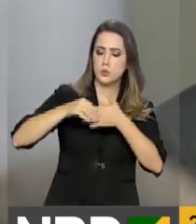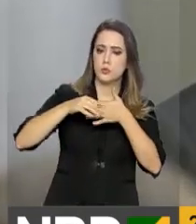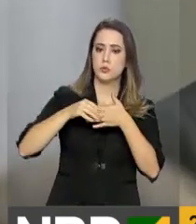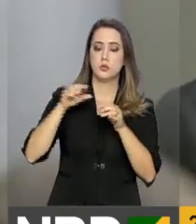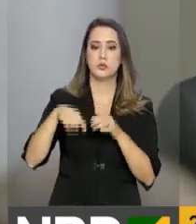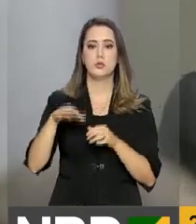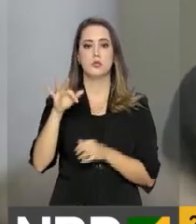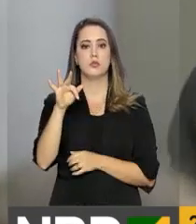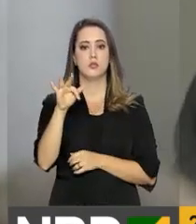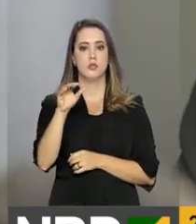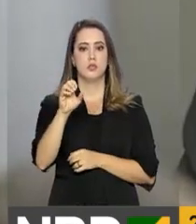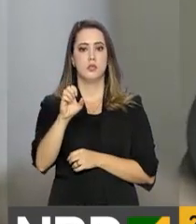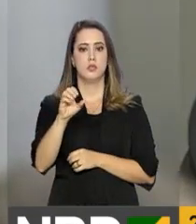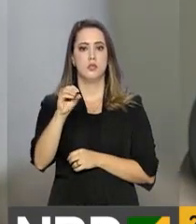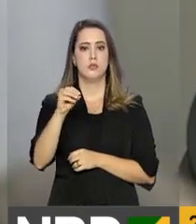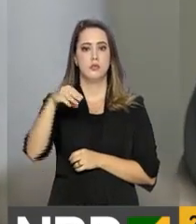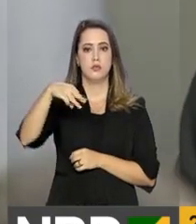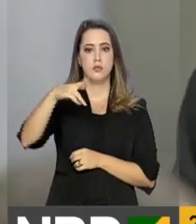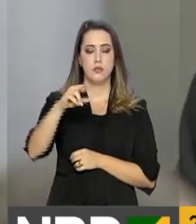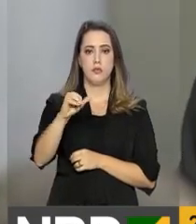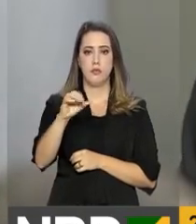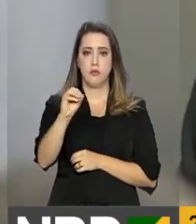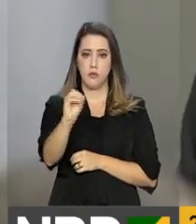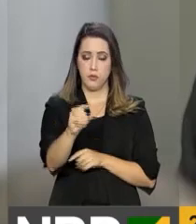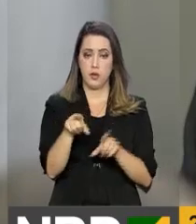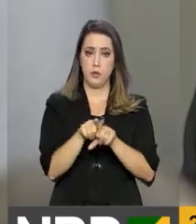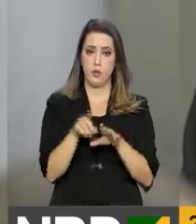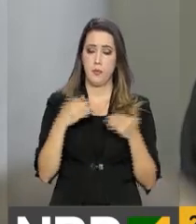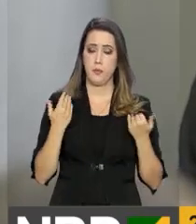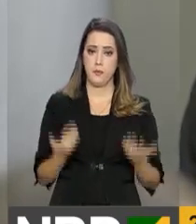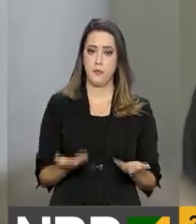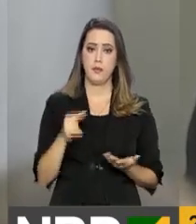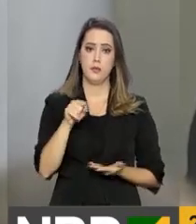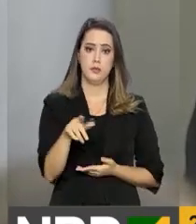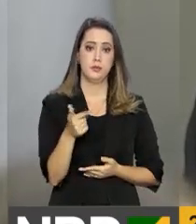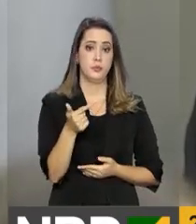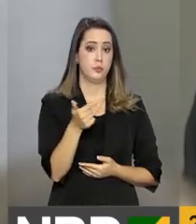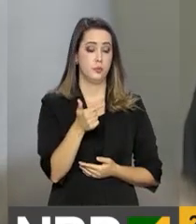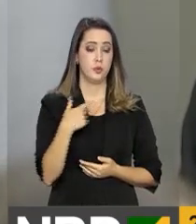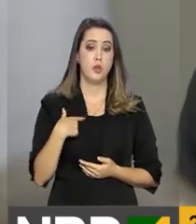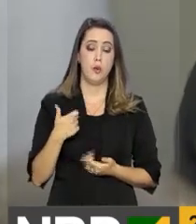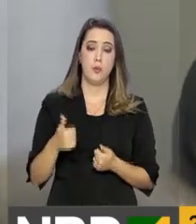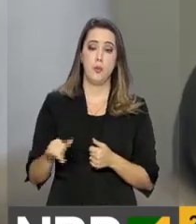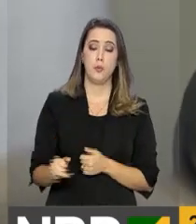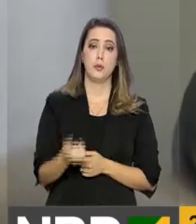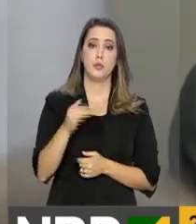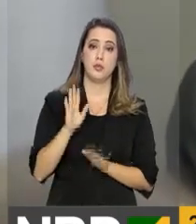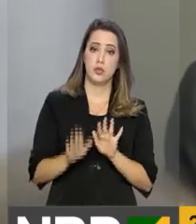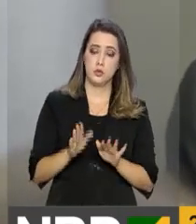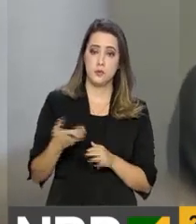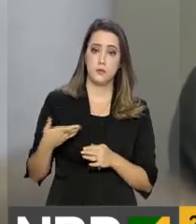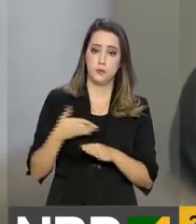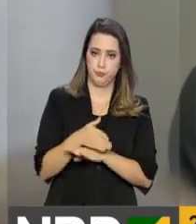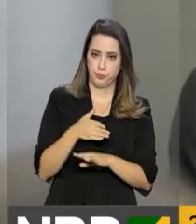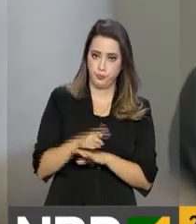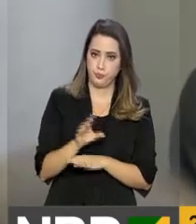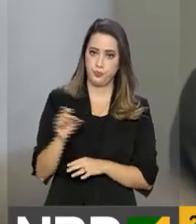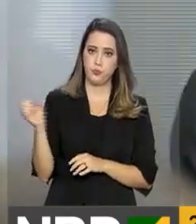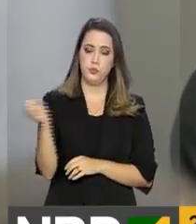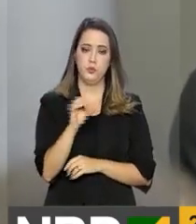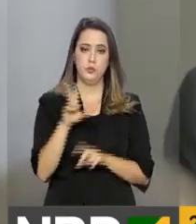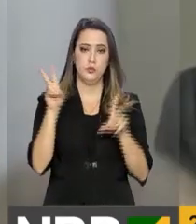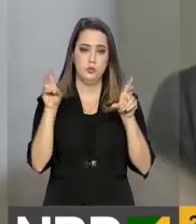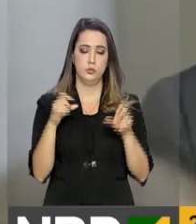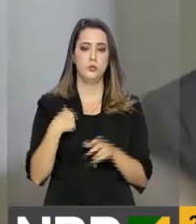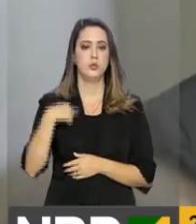entidade em que eu tive a oportunidade de estar algumas vezes, e sempre falando de novos temas. Eu